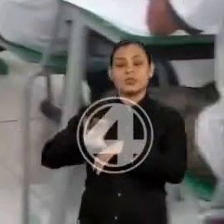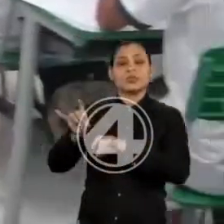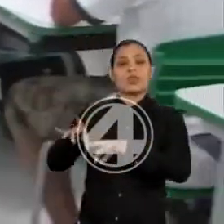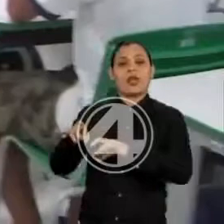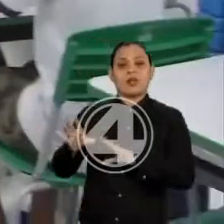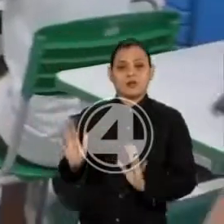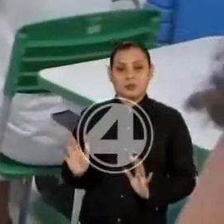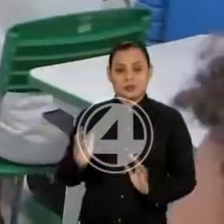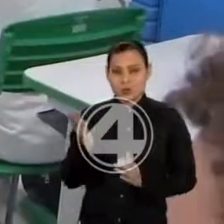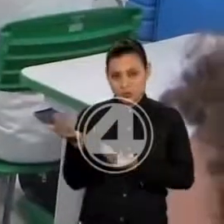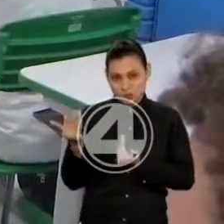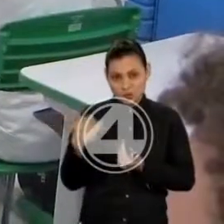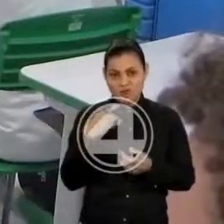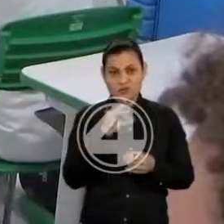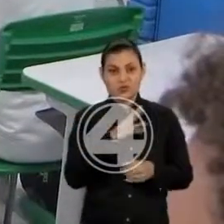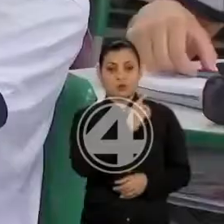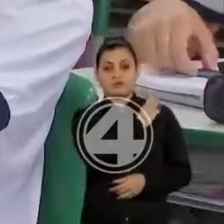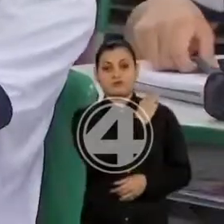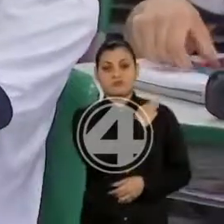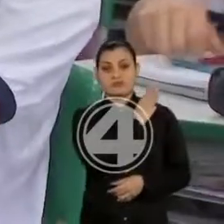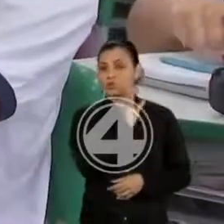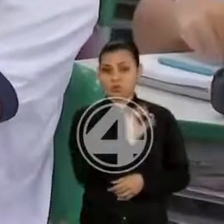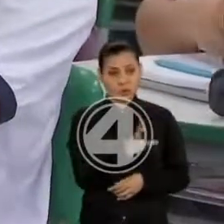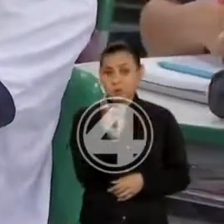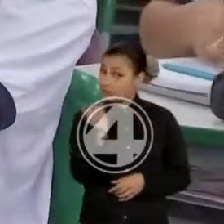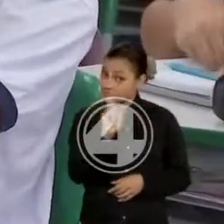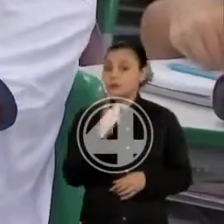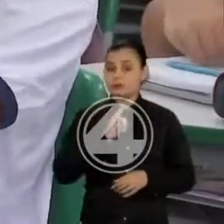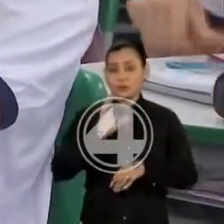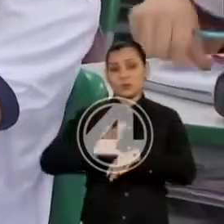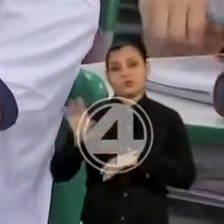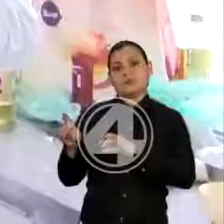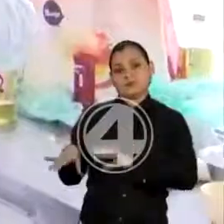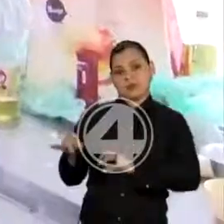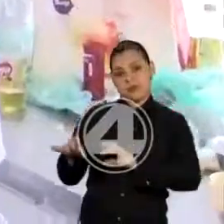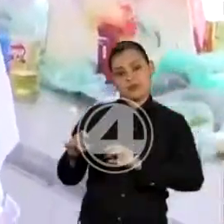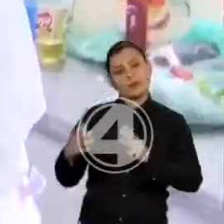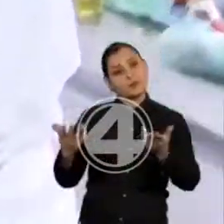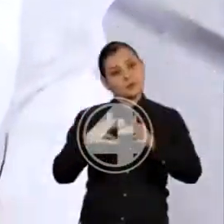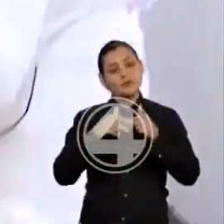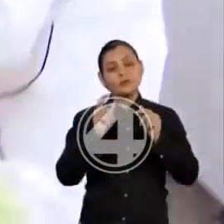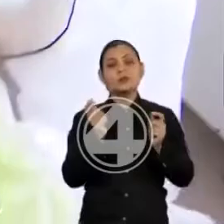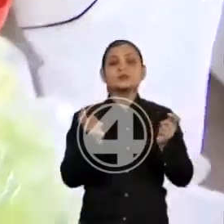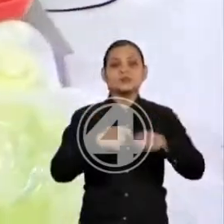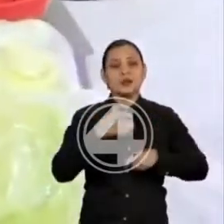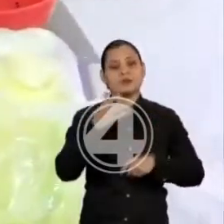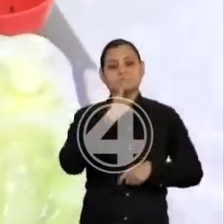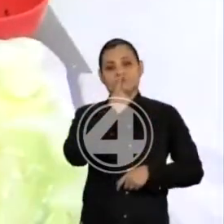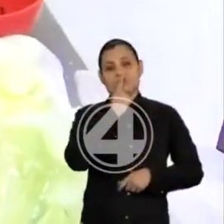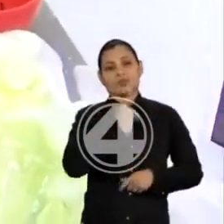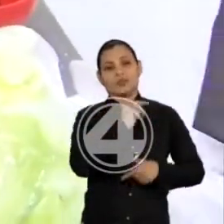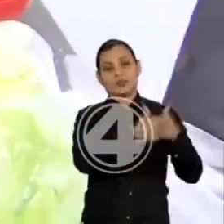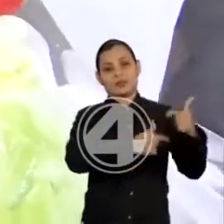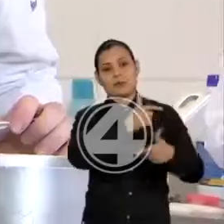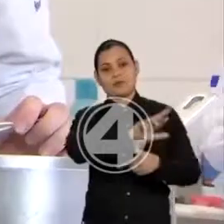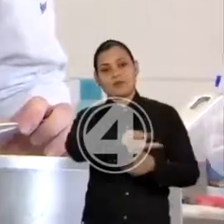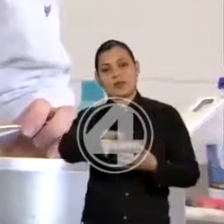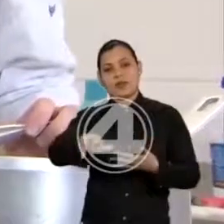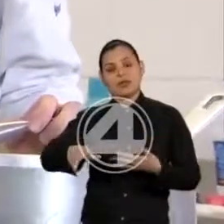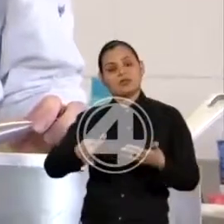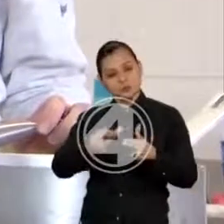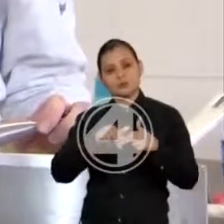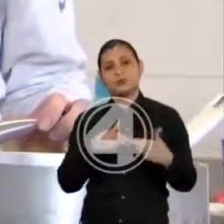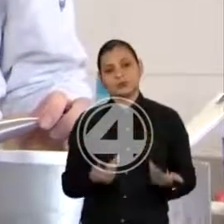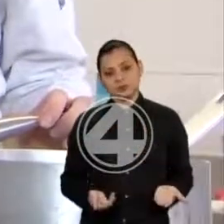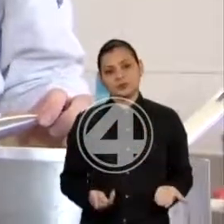é um jovem que tem uma formação geral e que não sabe bem que tipo de trabalho ele pode fazer e fica muito à